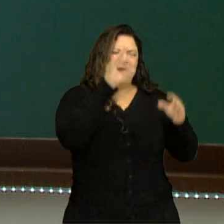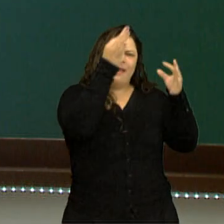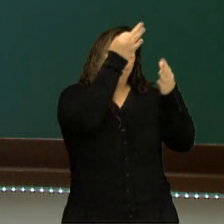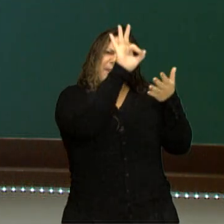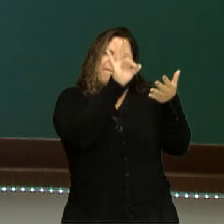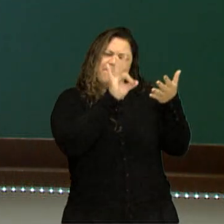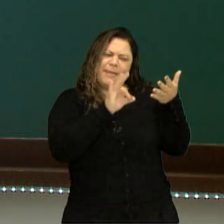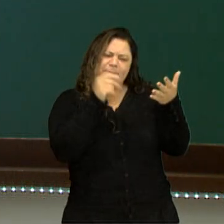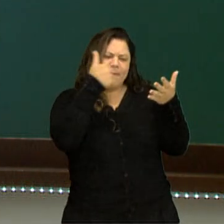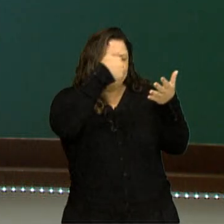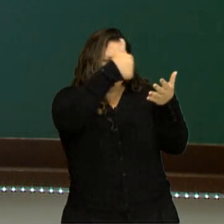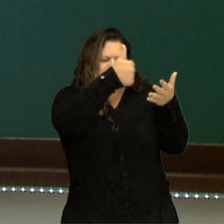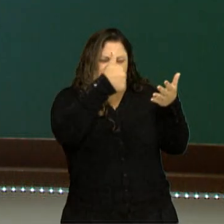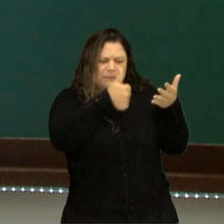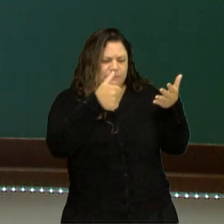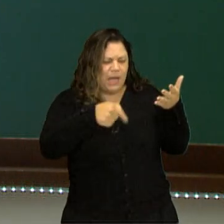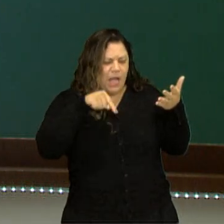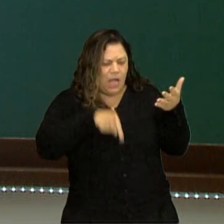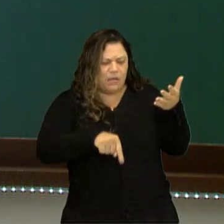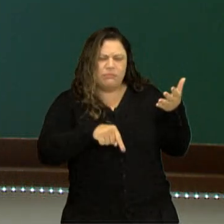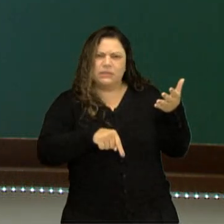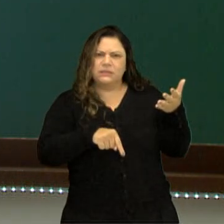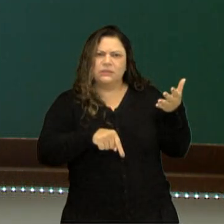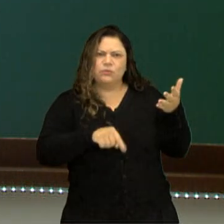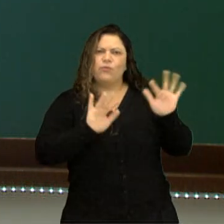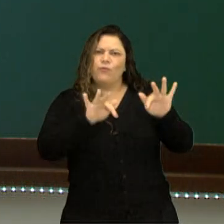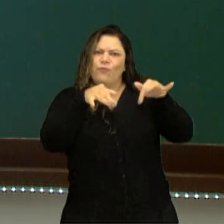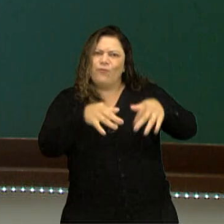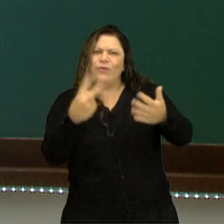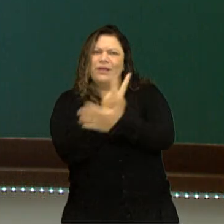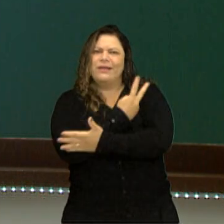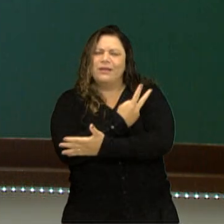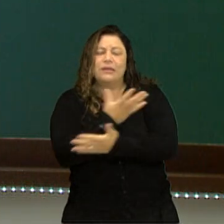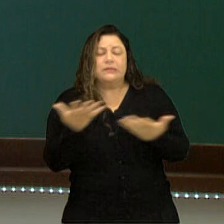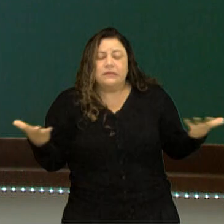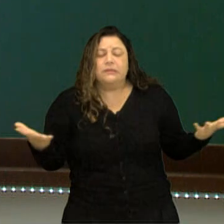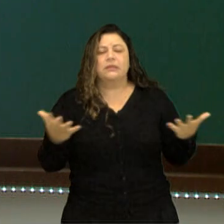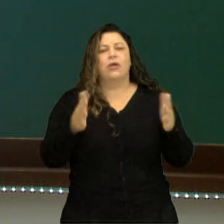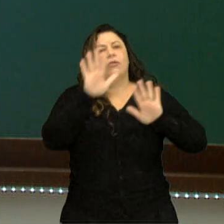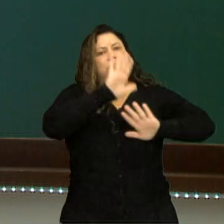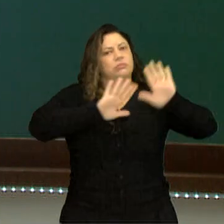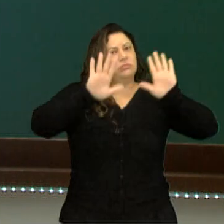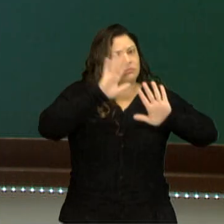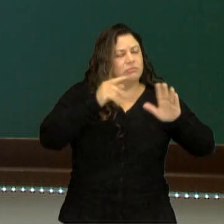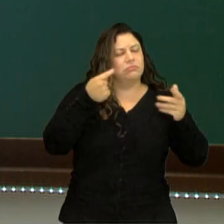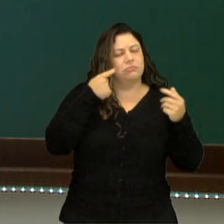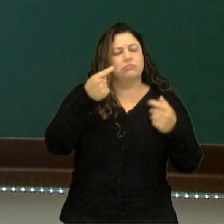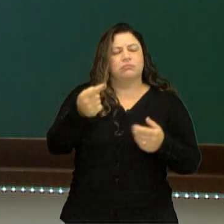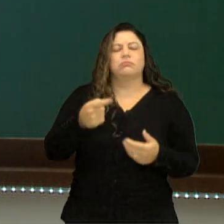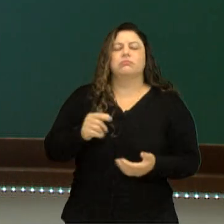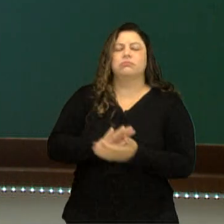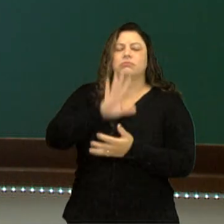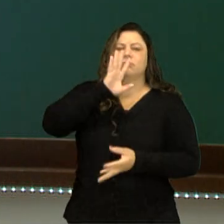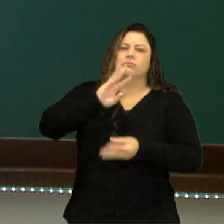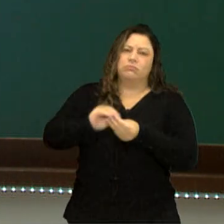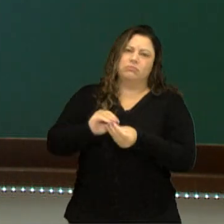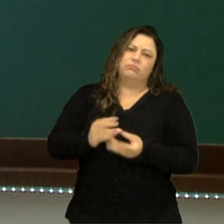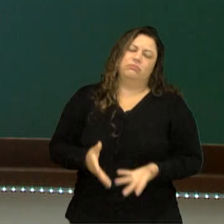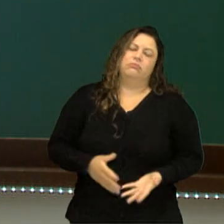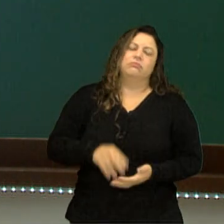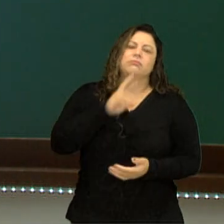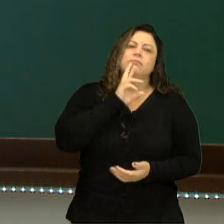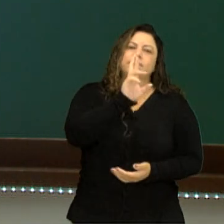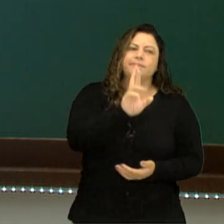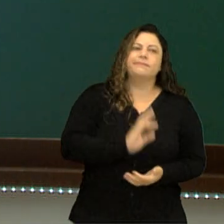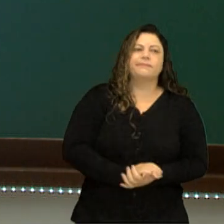dados ali e na hora de fazer o produto errar, gente. Então tem que tomar bastante cuidado na hora da resolução. Então,